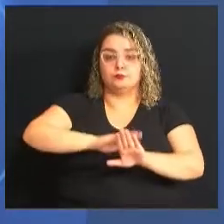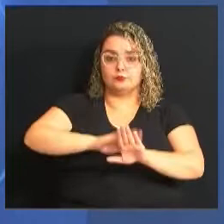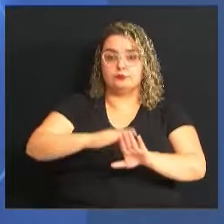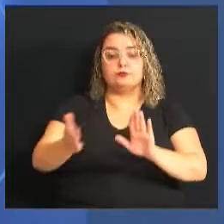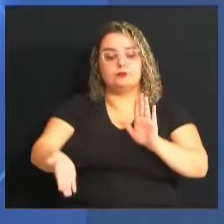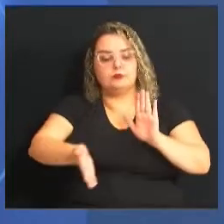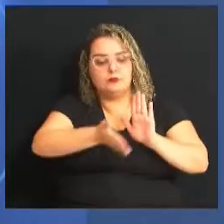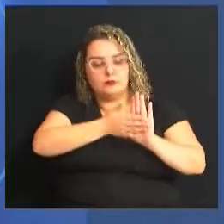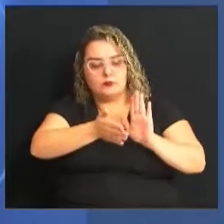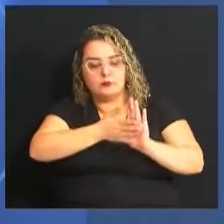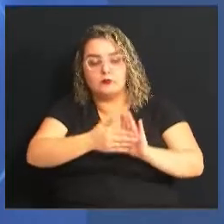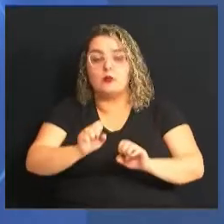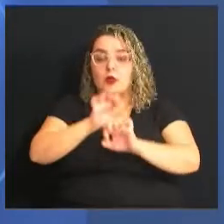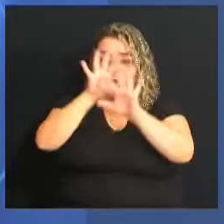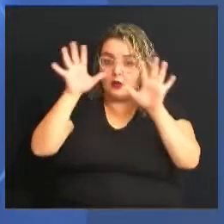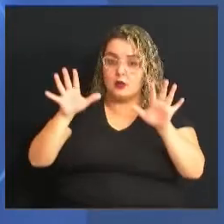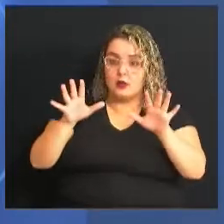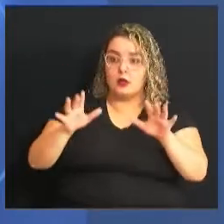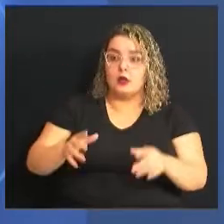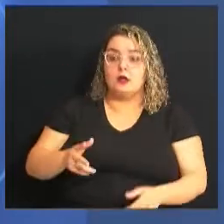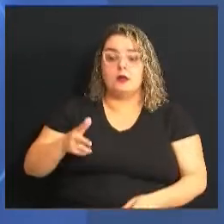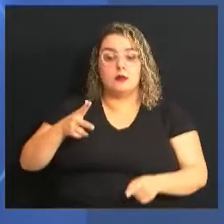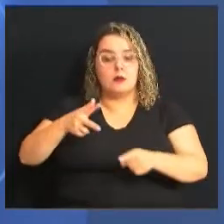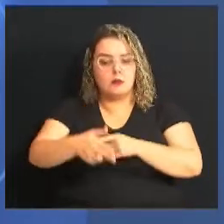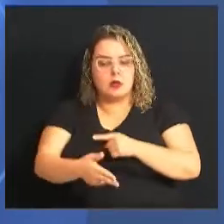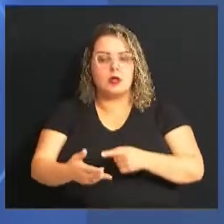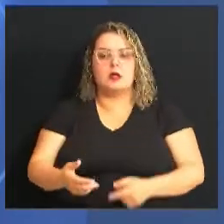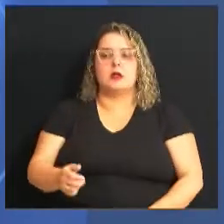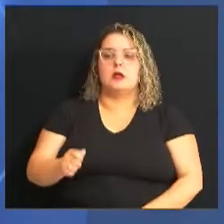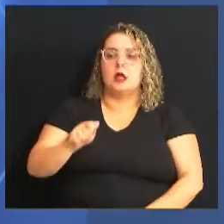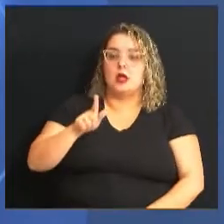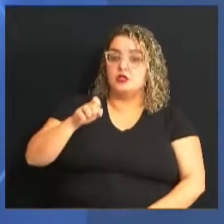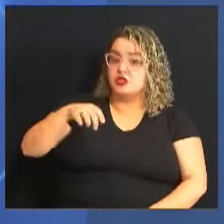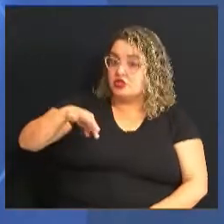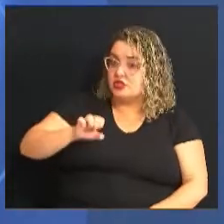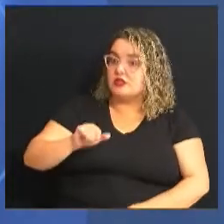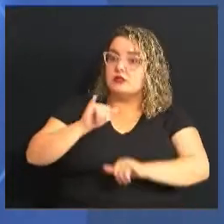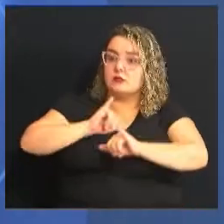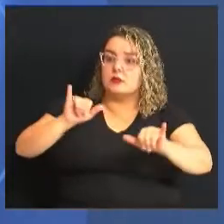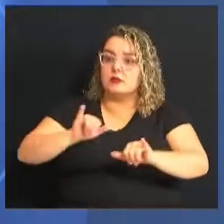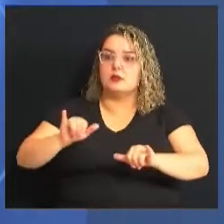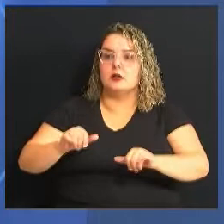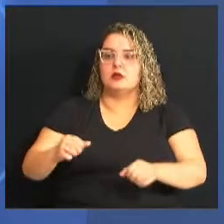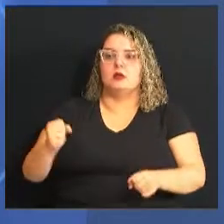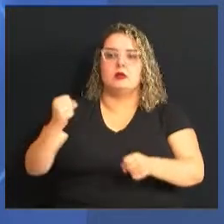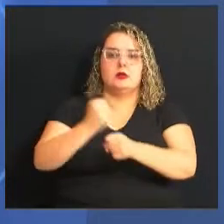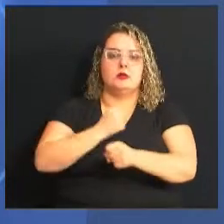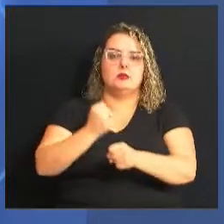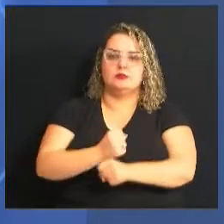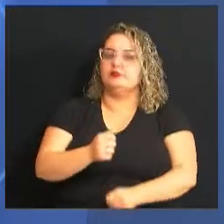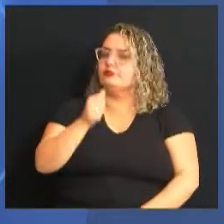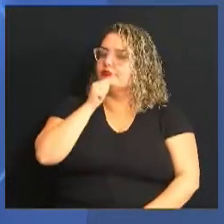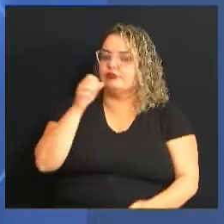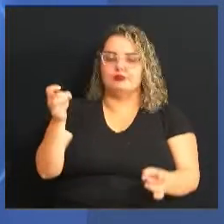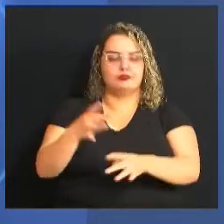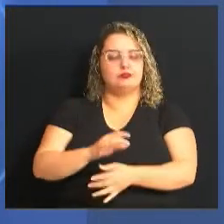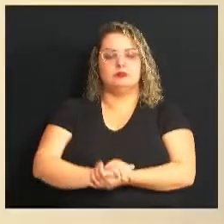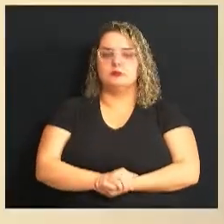o objetivo é inibir que agentes públicos façam propaganda de obras inacabadas.